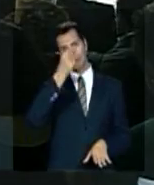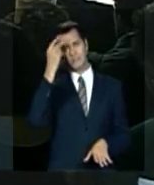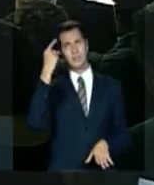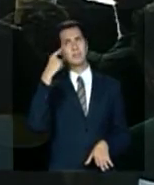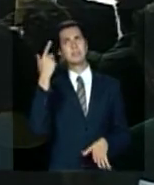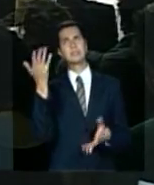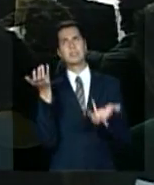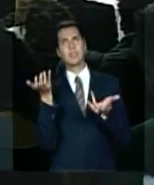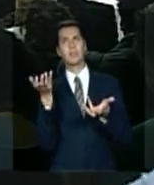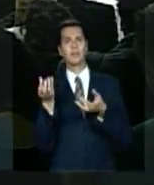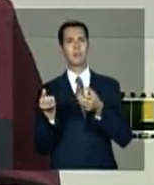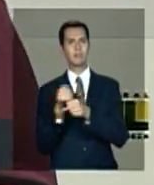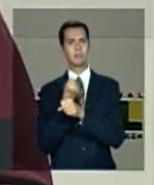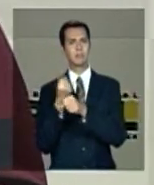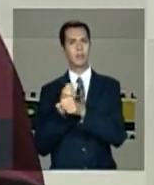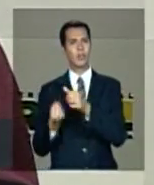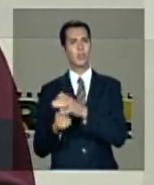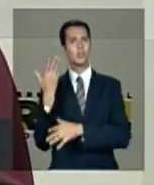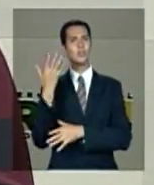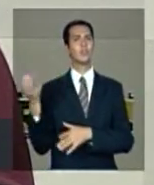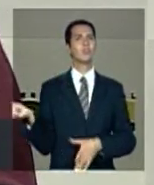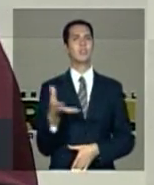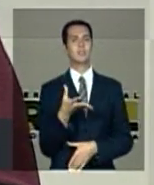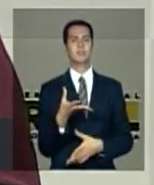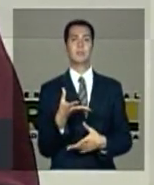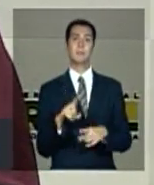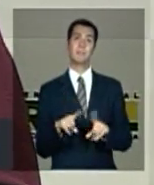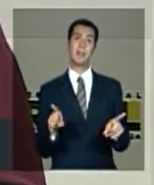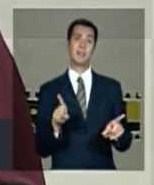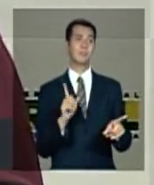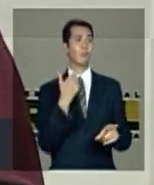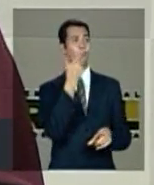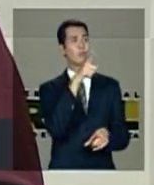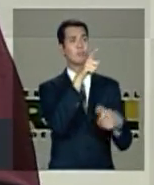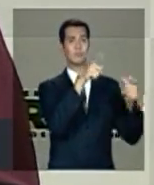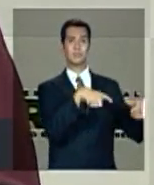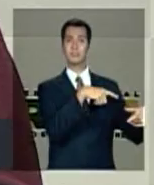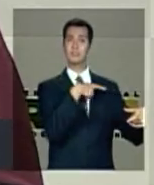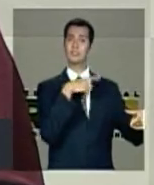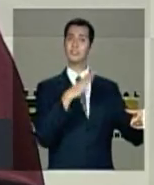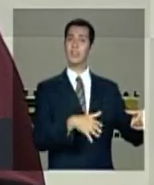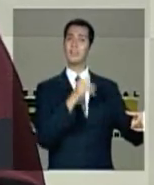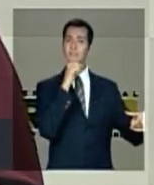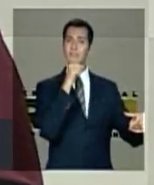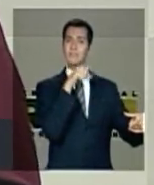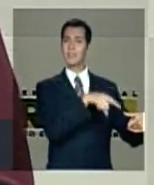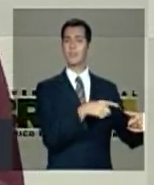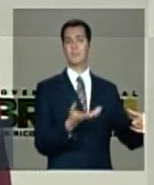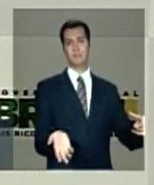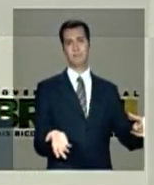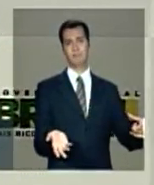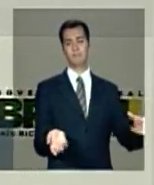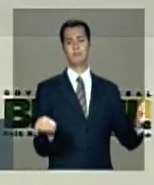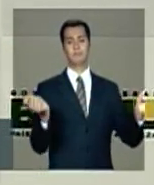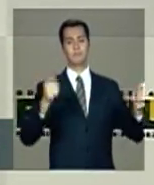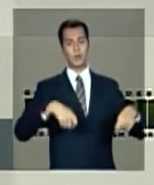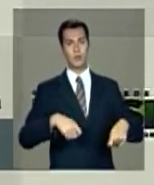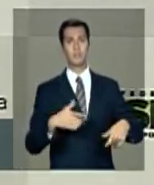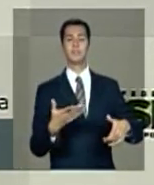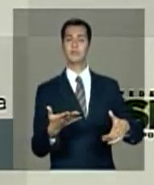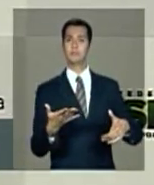super tirada então é possível sem a gente entrar nesse conflito nessa escolha de Sofia